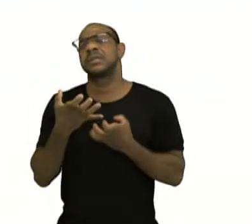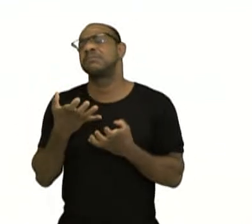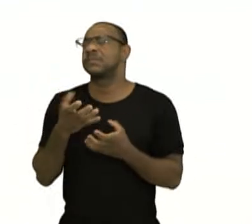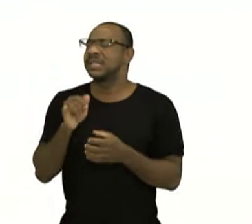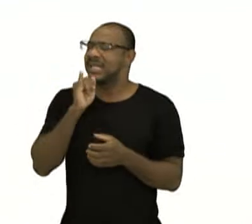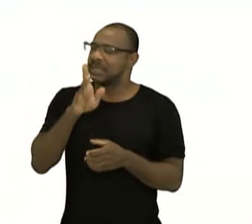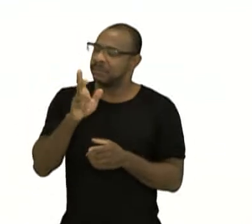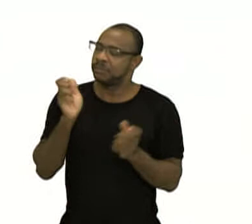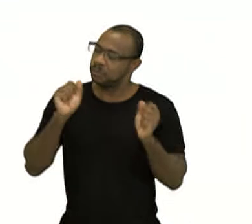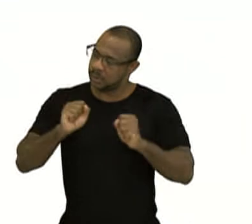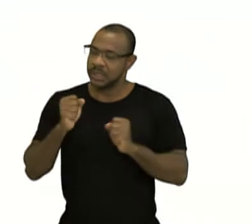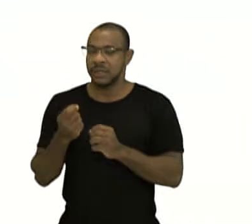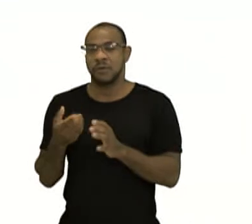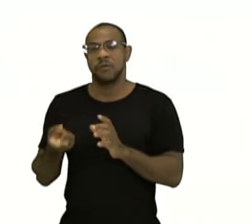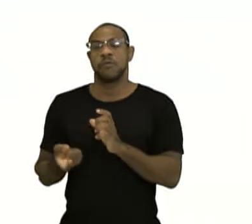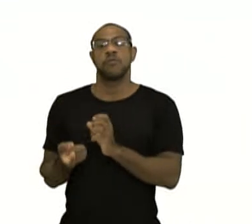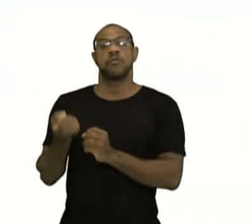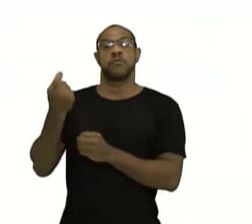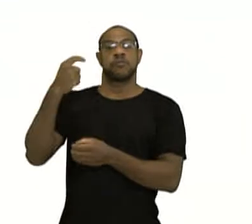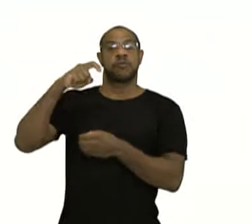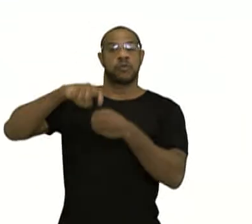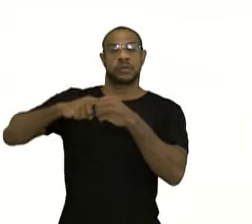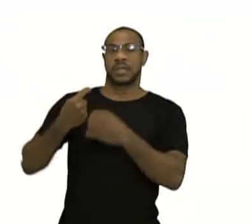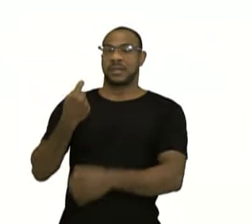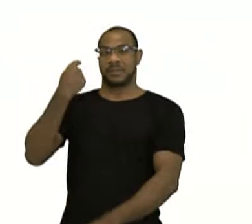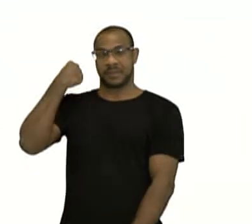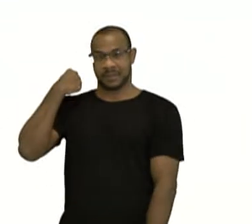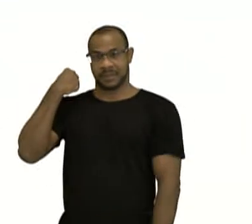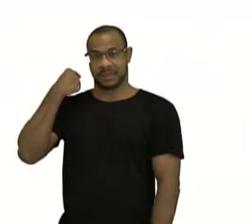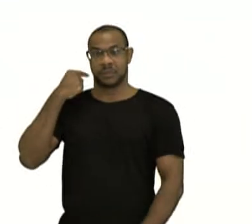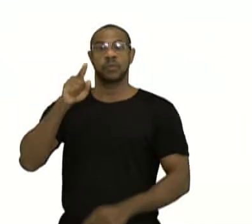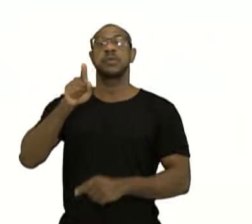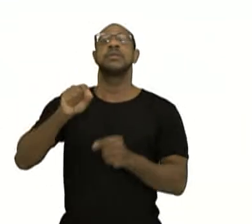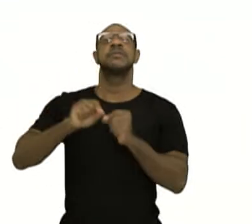ao passado, vamos a pensar, chicos.